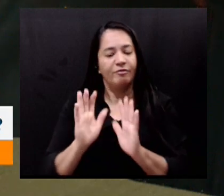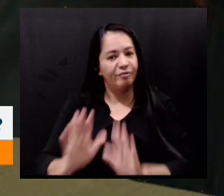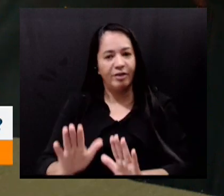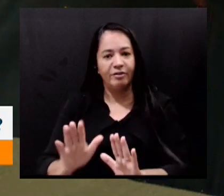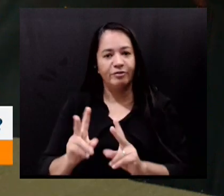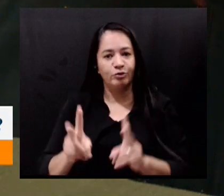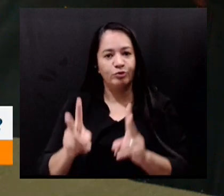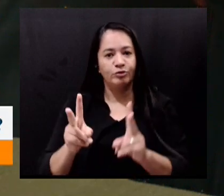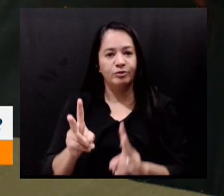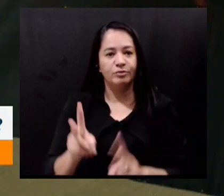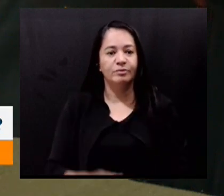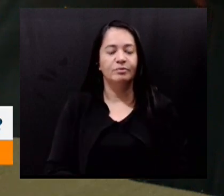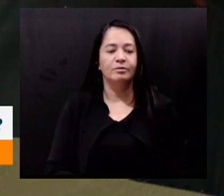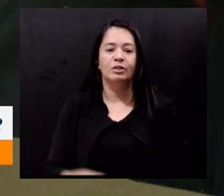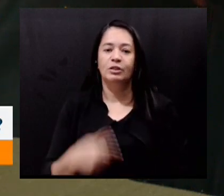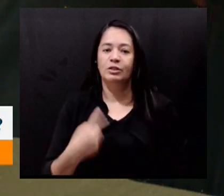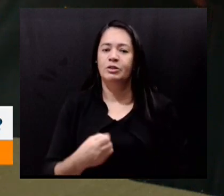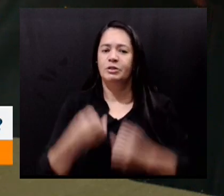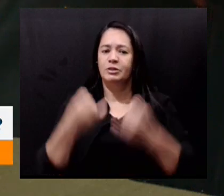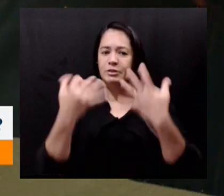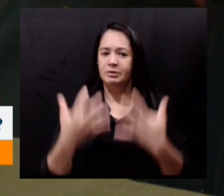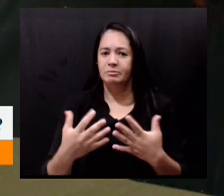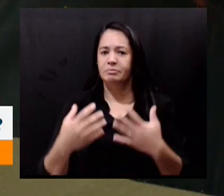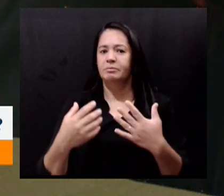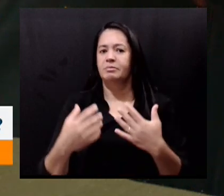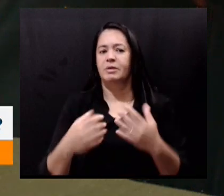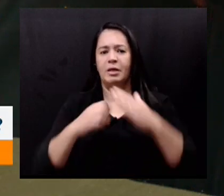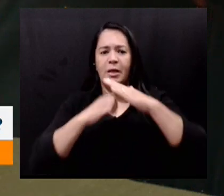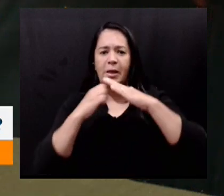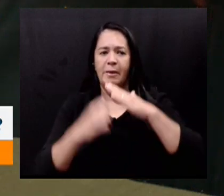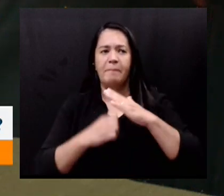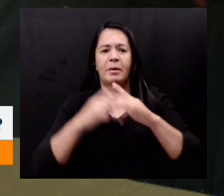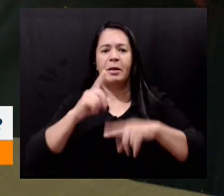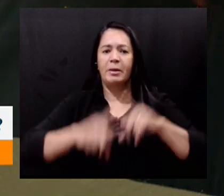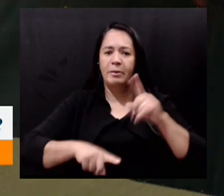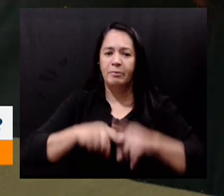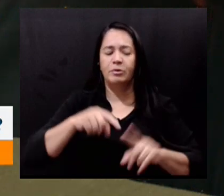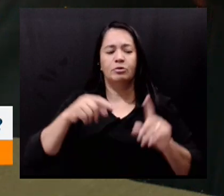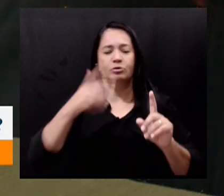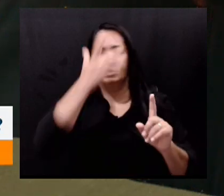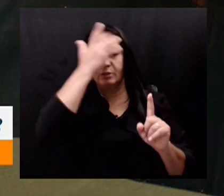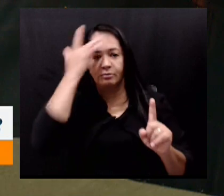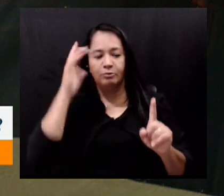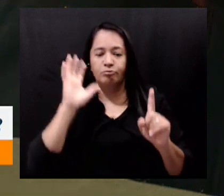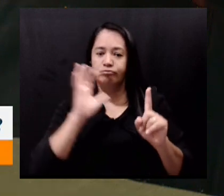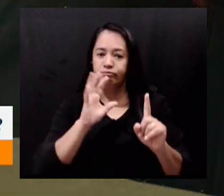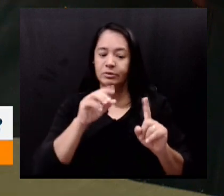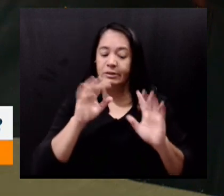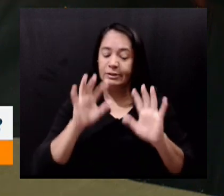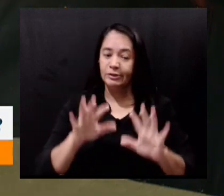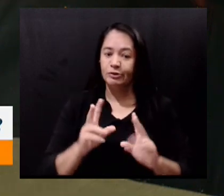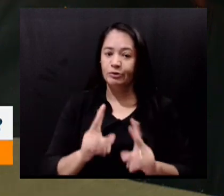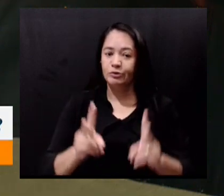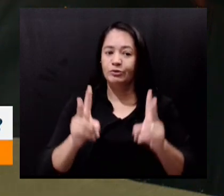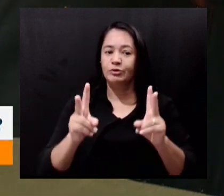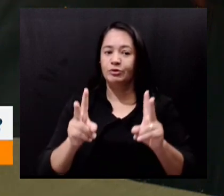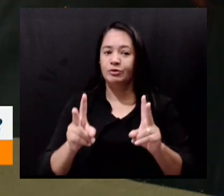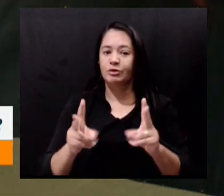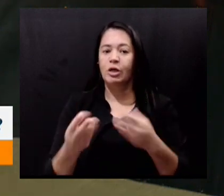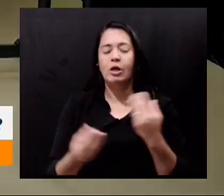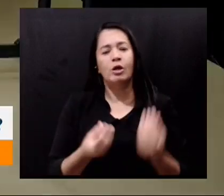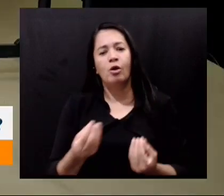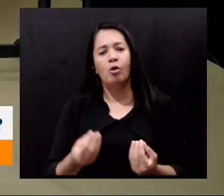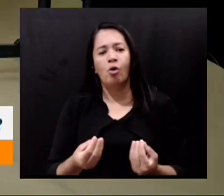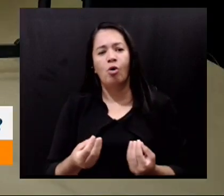questão de marca, de produtos e de influenciadores, isso vai ficar ali. E com daí, como é que se certeza, lida com essa votalidade?